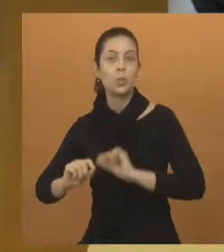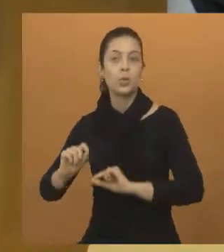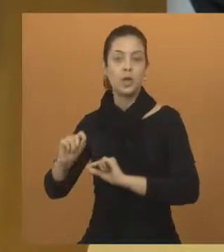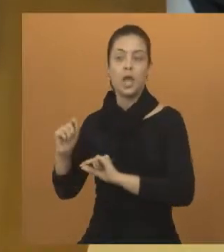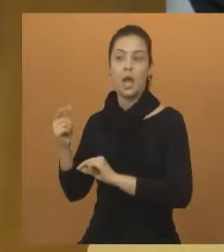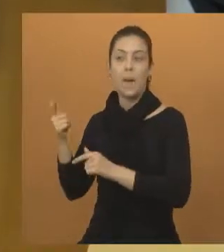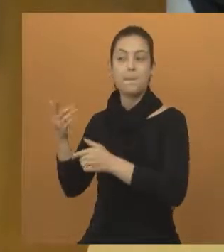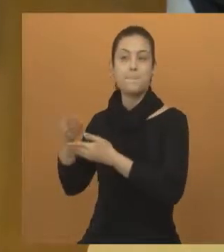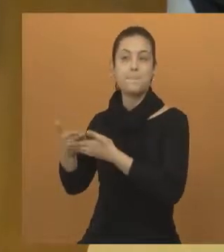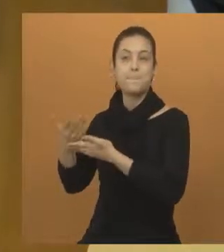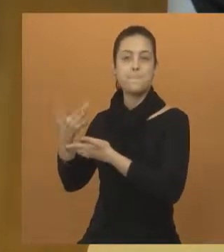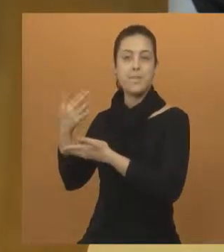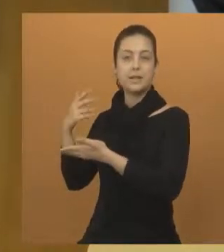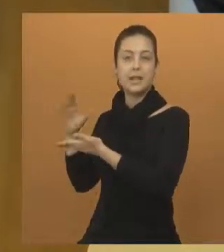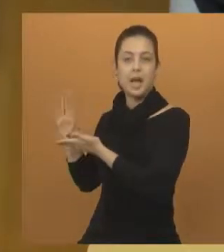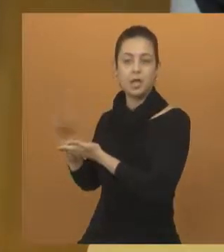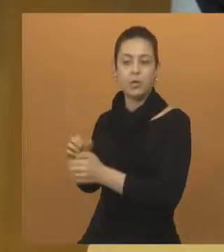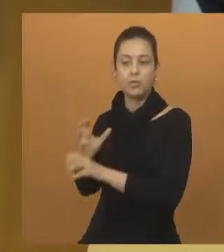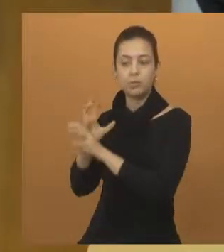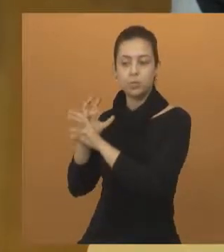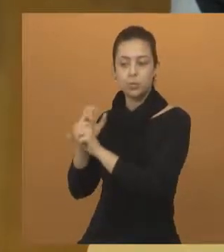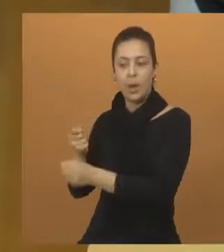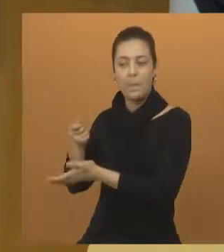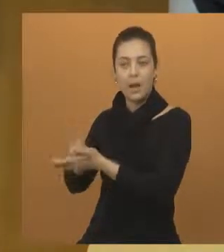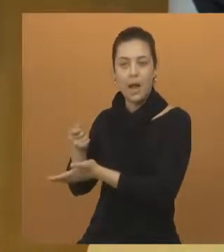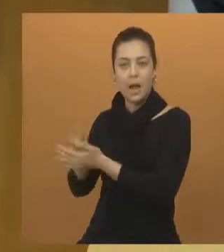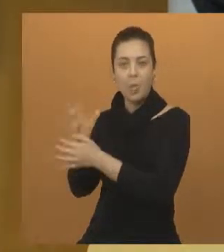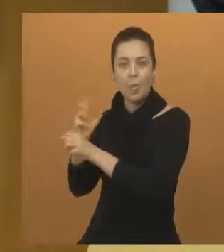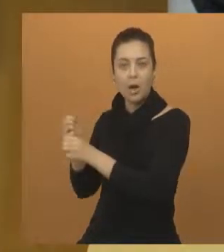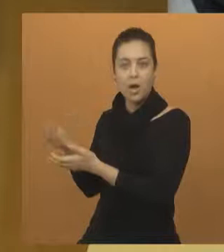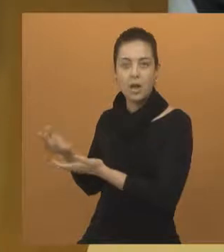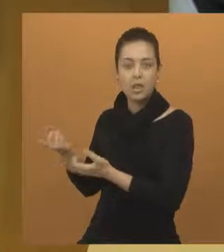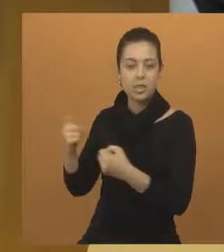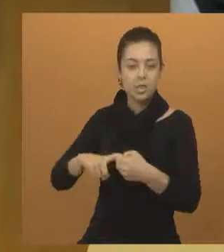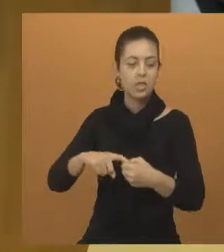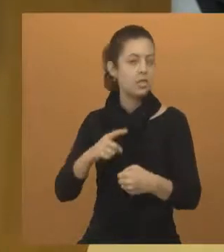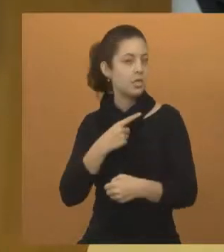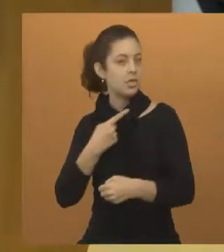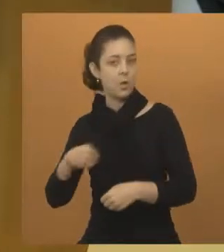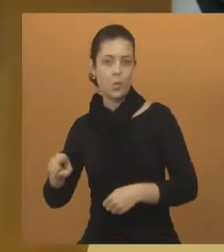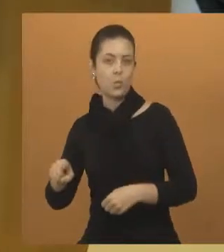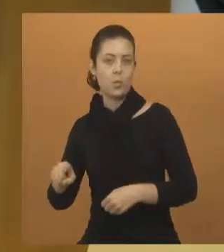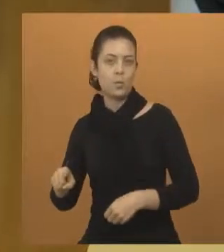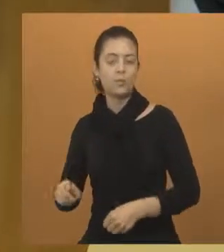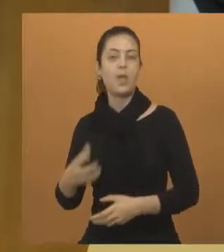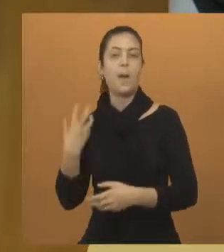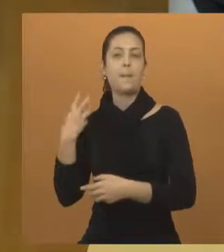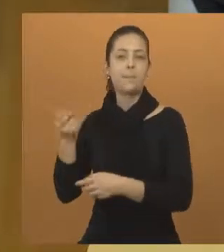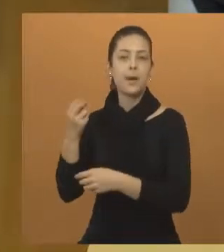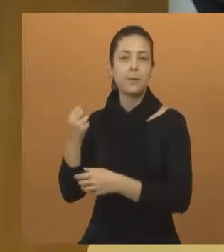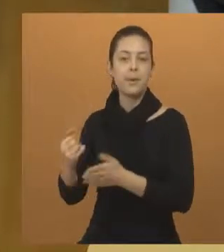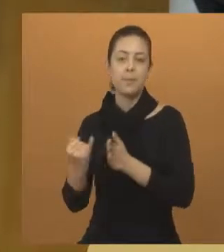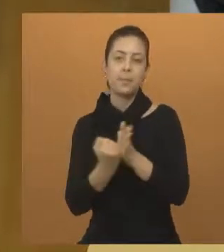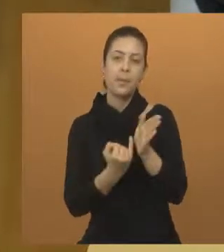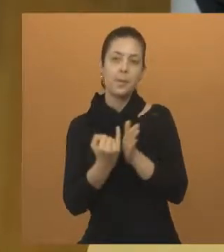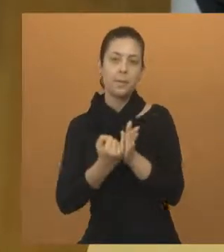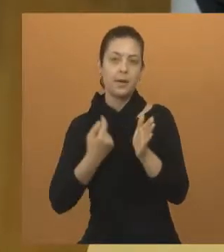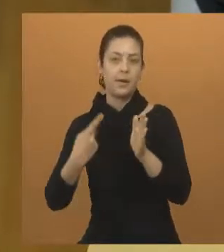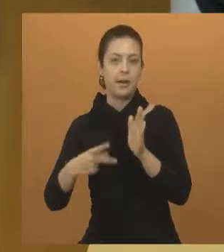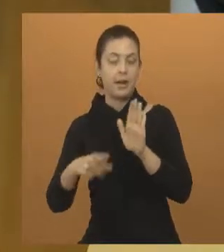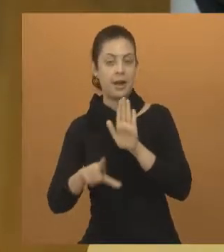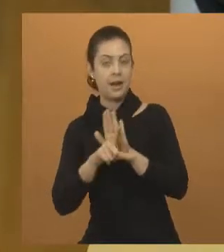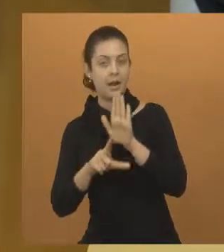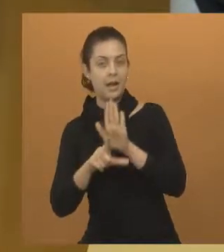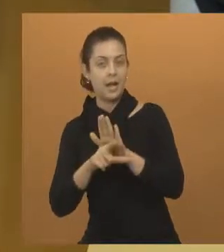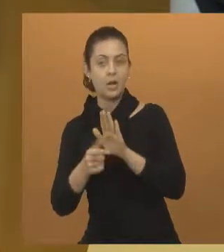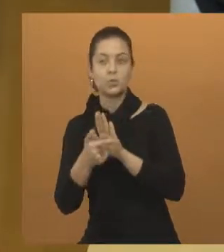de qualquer quantia anteriormente paga. Artigo 6º. Os benefícios tributários de que tratam esta lei